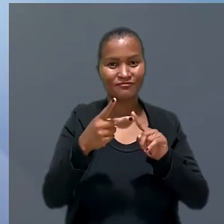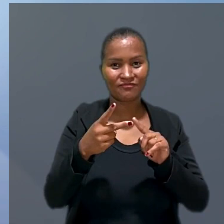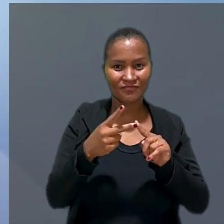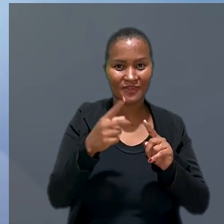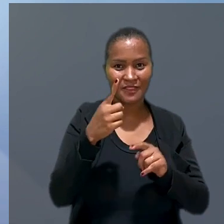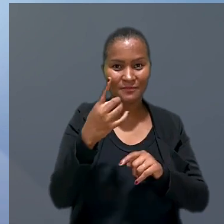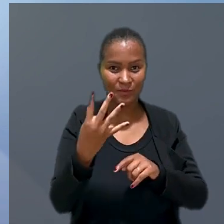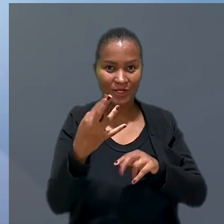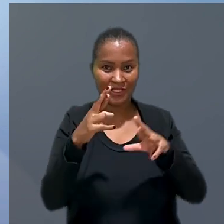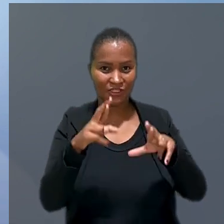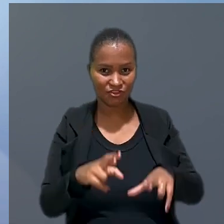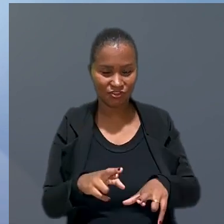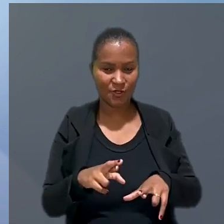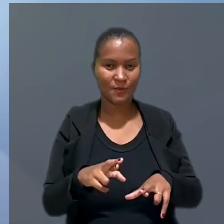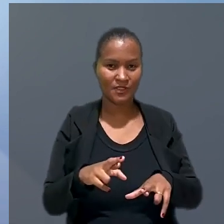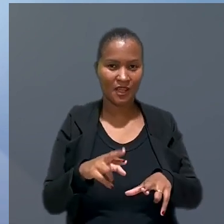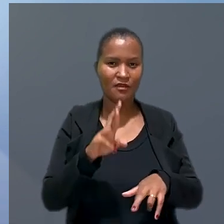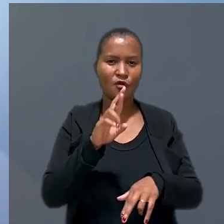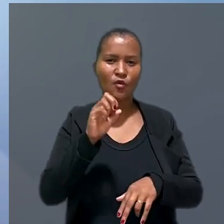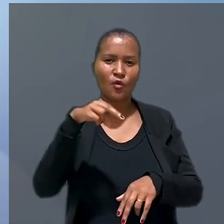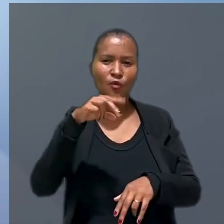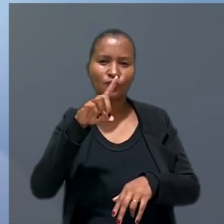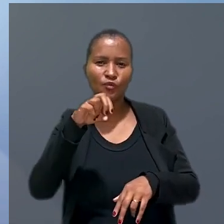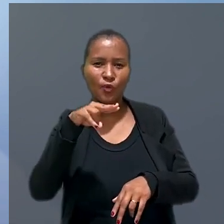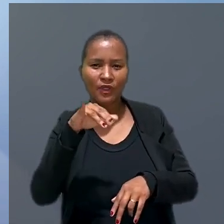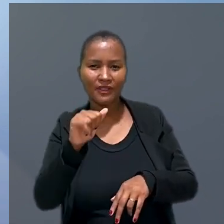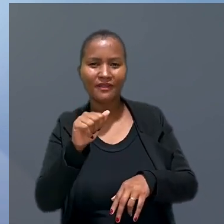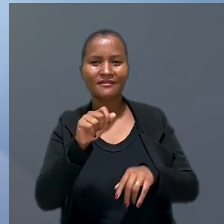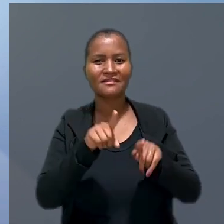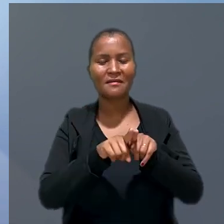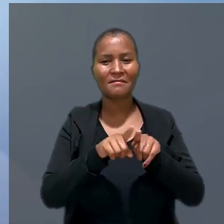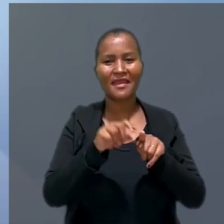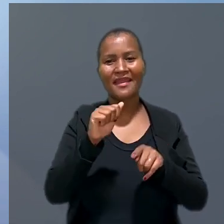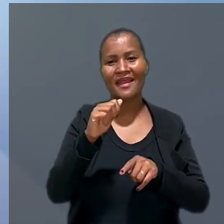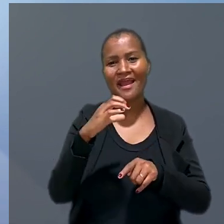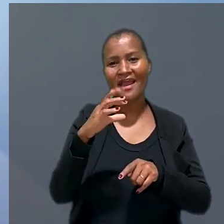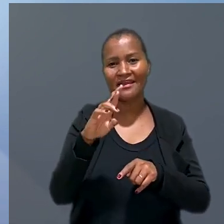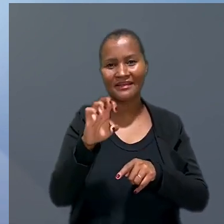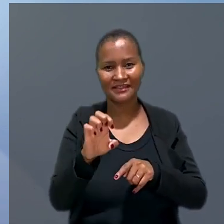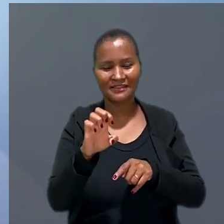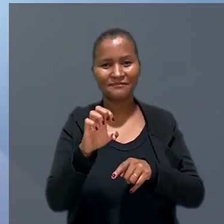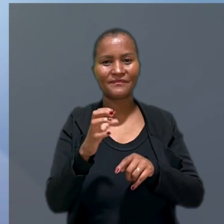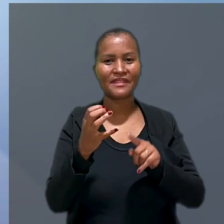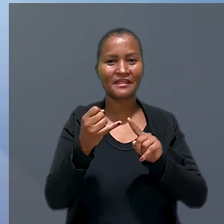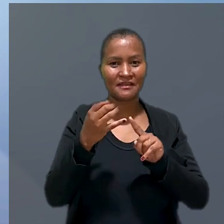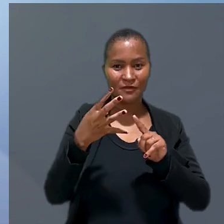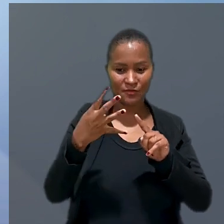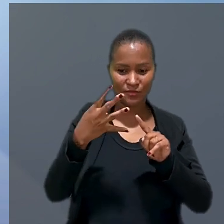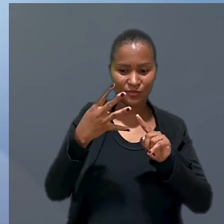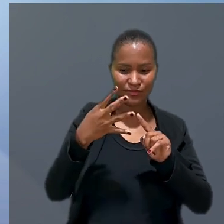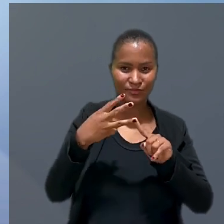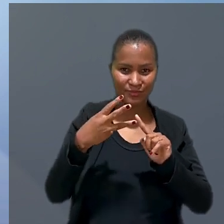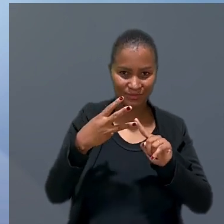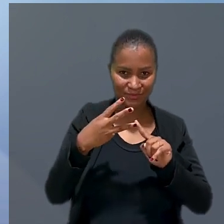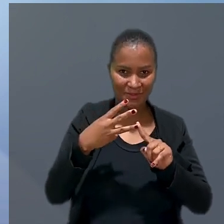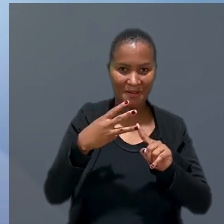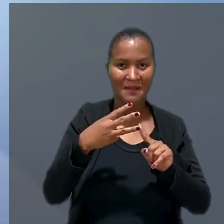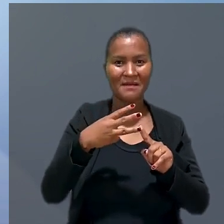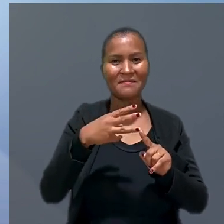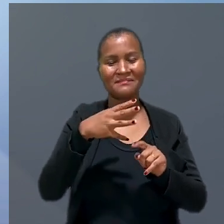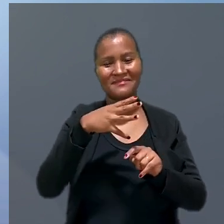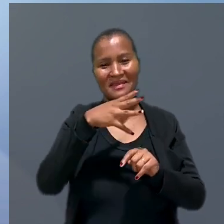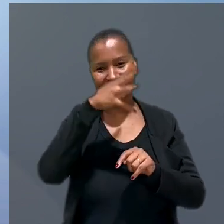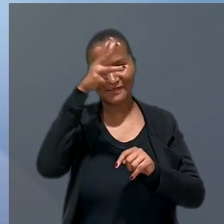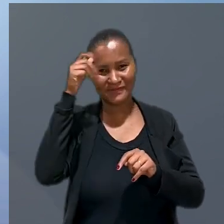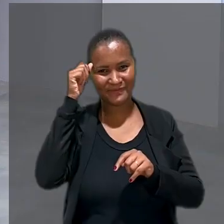pelo TRT da 14ª Região, que abrange Rondônia e Acre, e o TRT da 24ª Região, em Mato Grosso